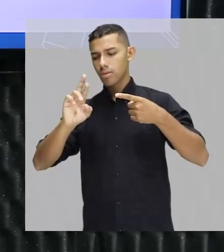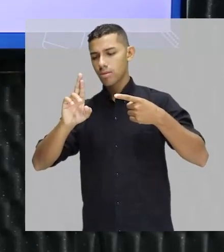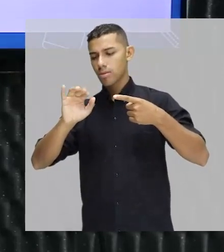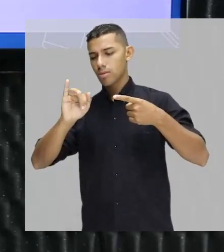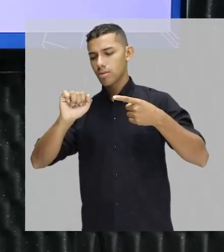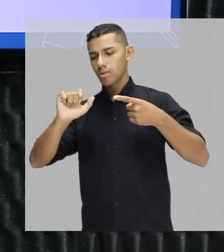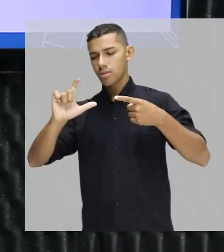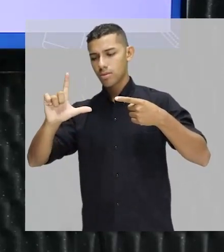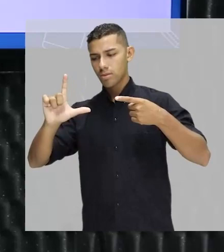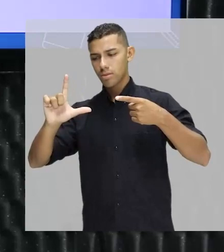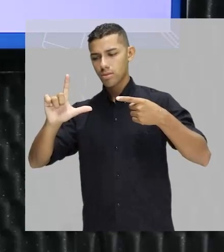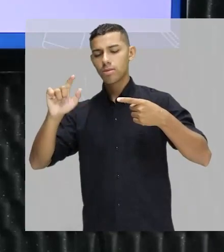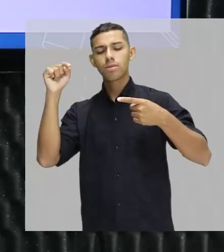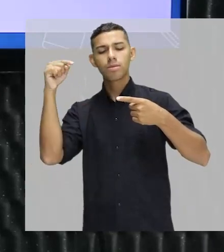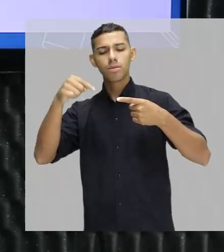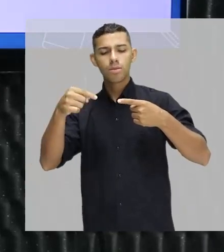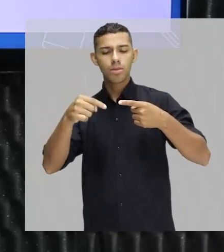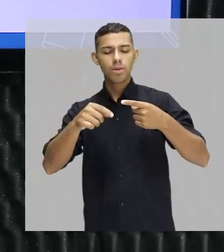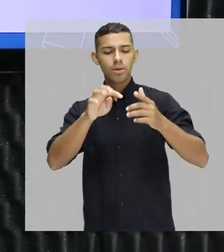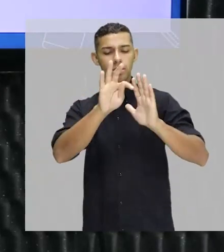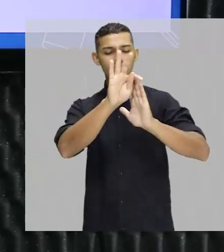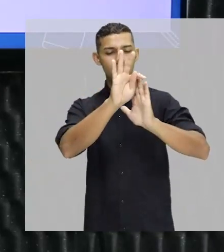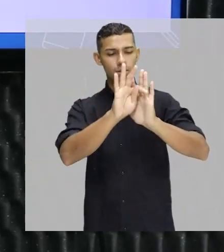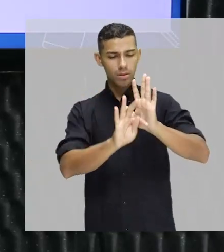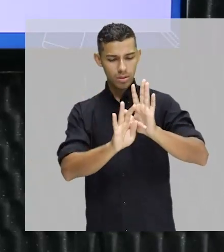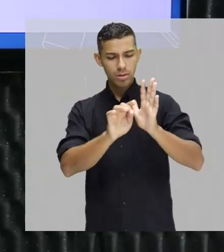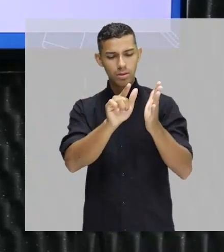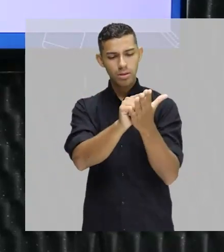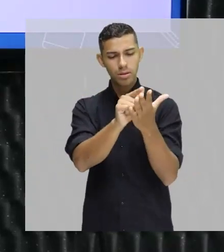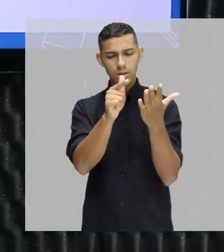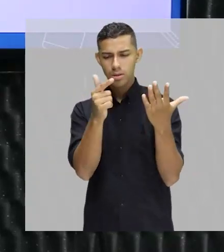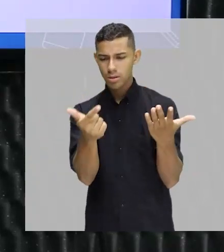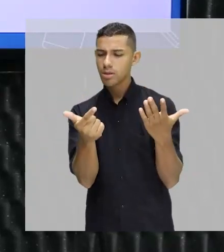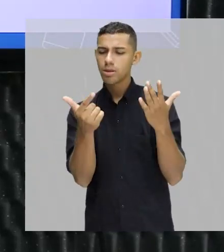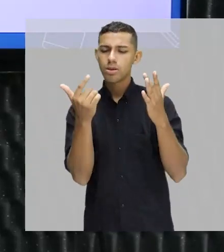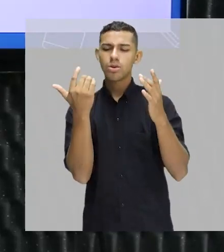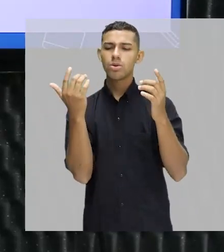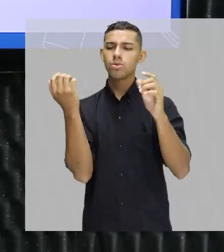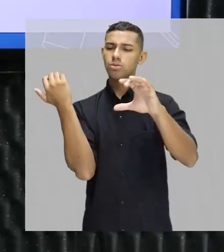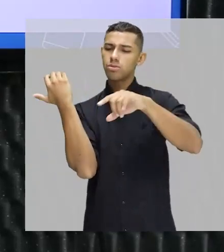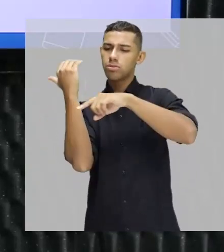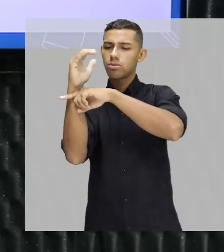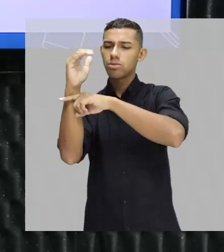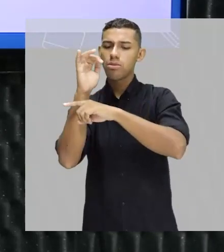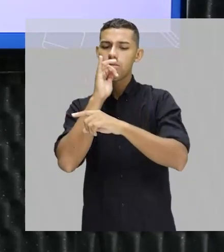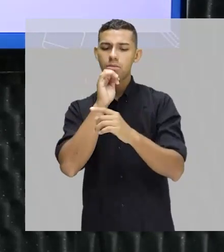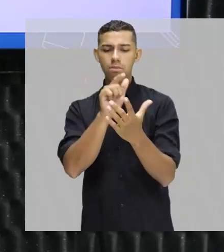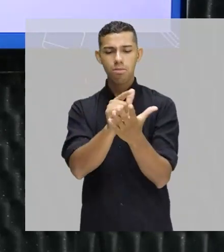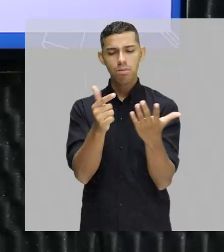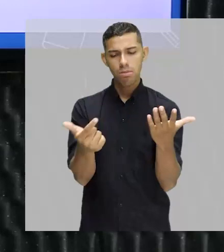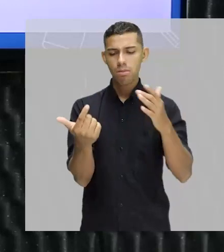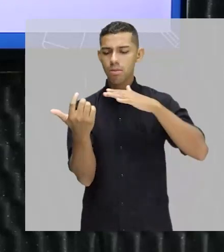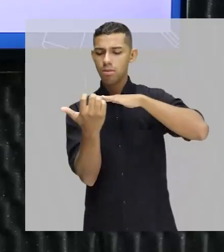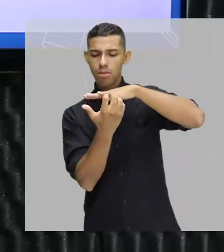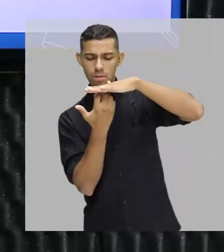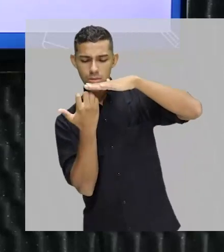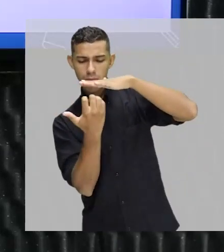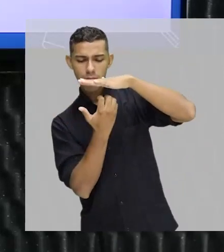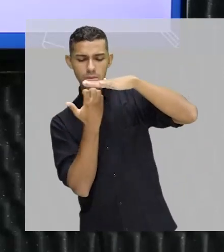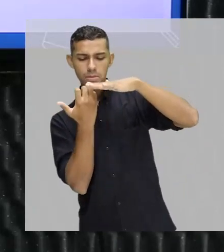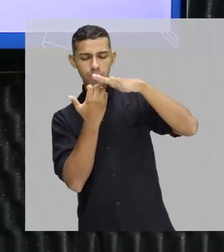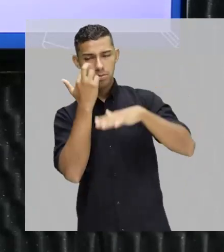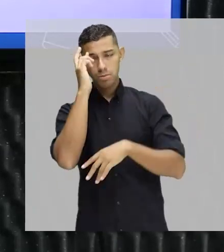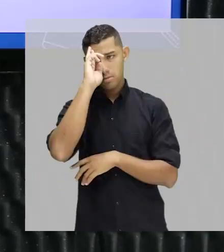jornalísticos, publicados em jornais ou revistas, cujo conteúdo expressa a opinião de uma empresa, da direção ou